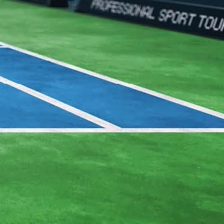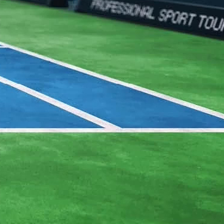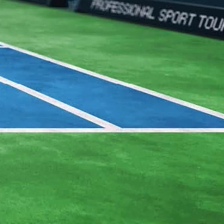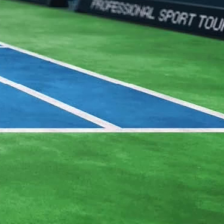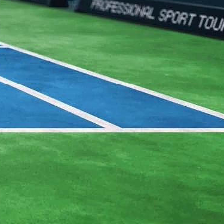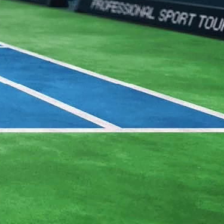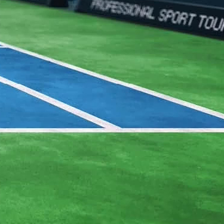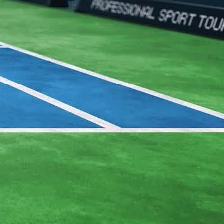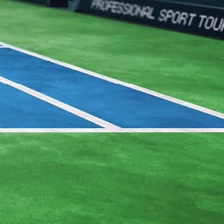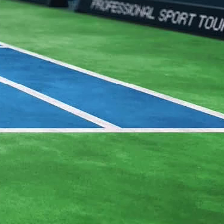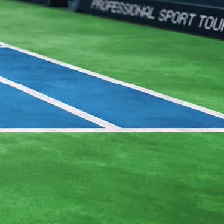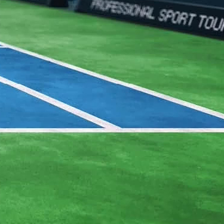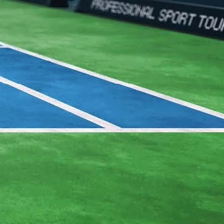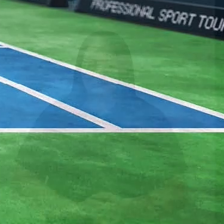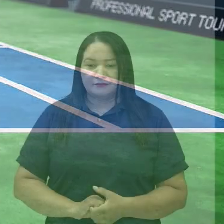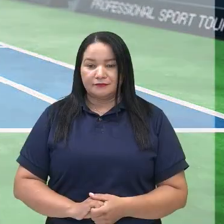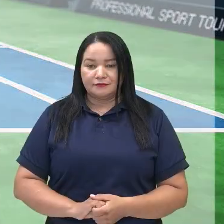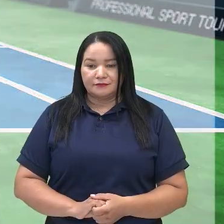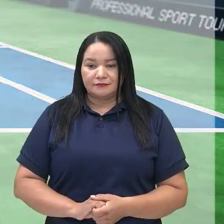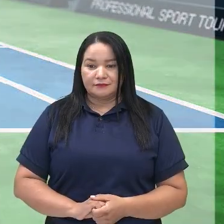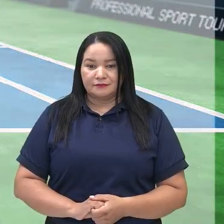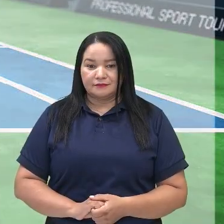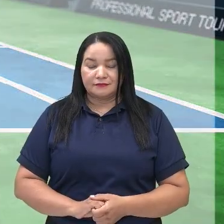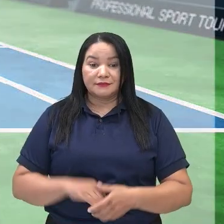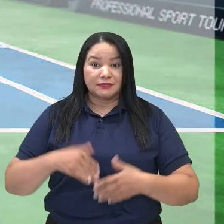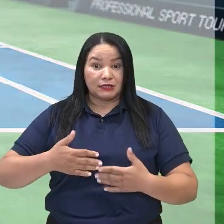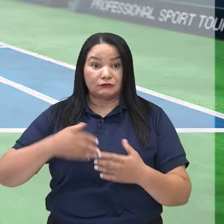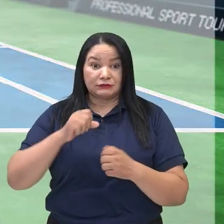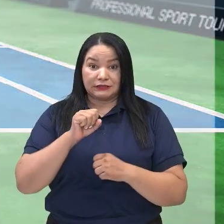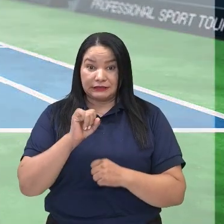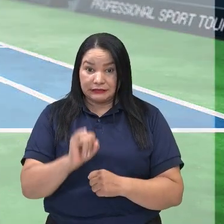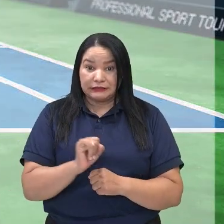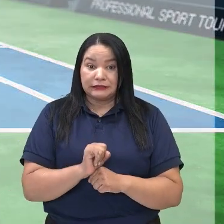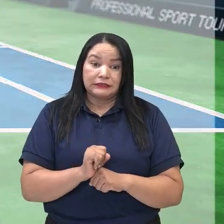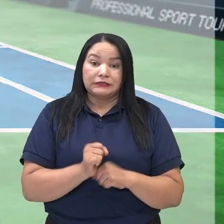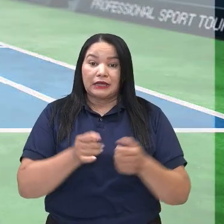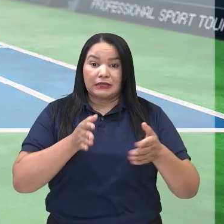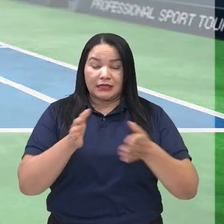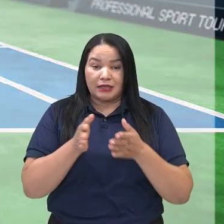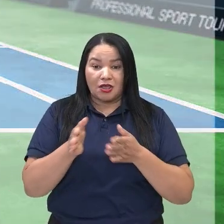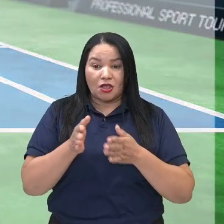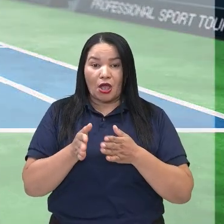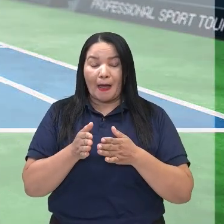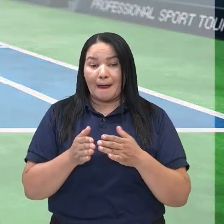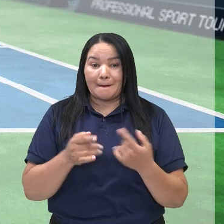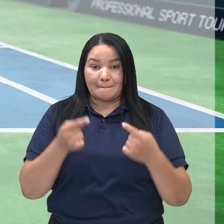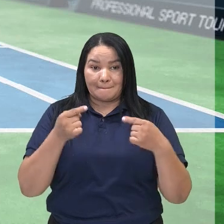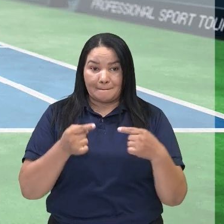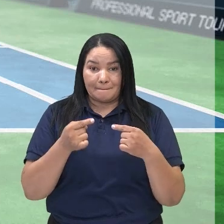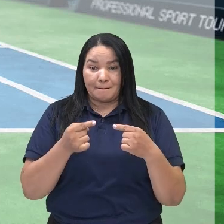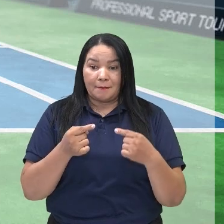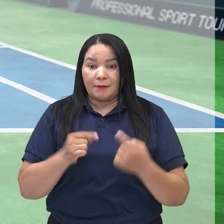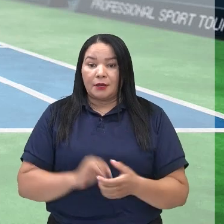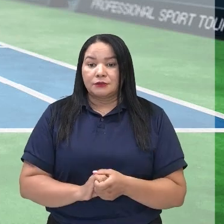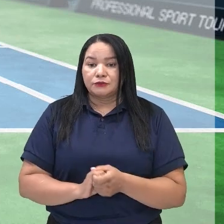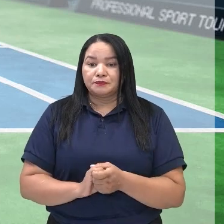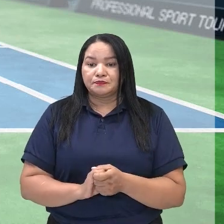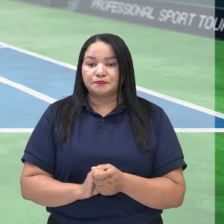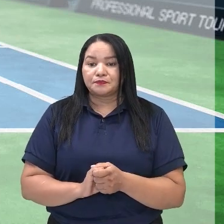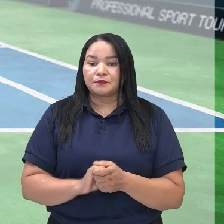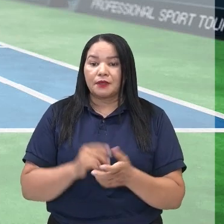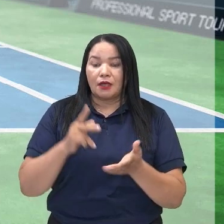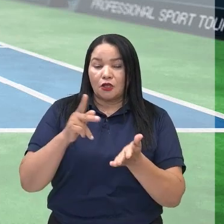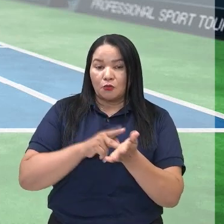set estiver empatado em 6-6, a gente vai ter o tie break, que pode ser jogado para determinar aí quem é